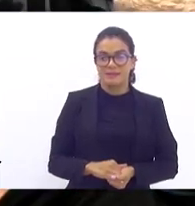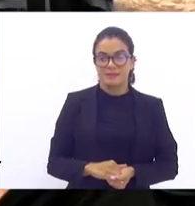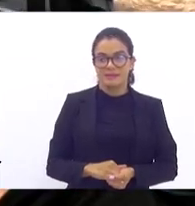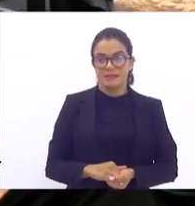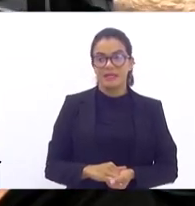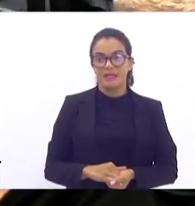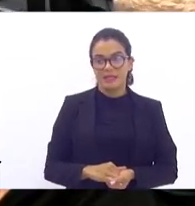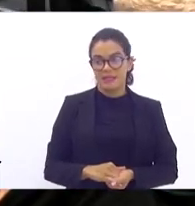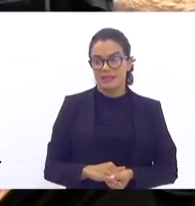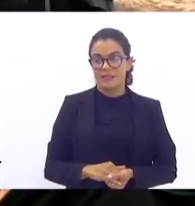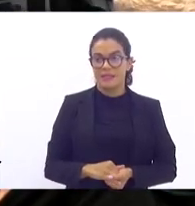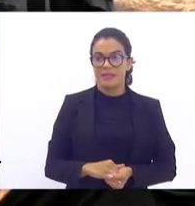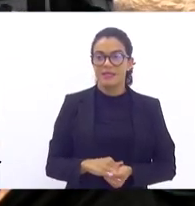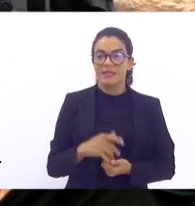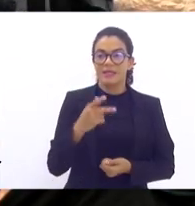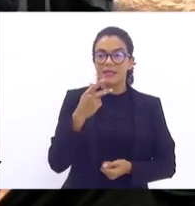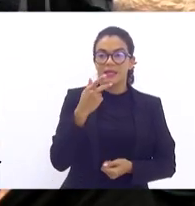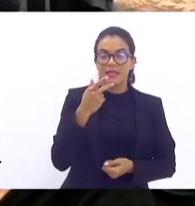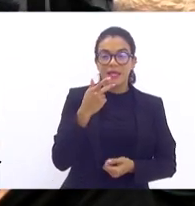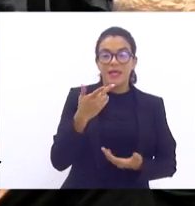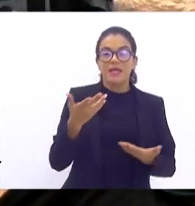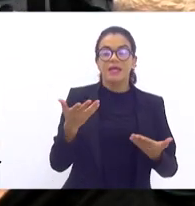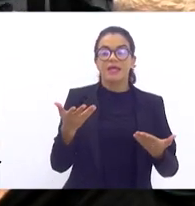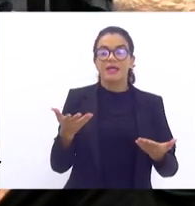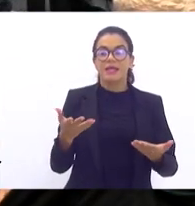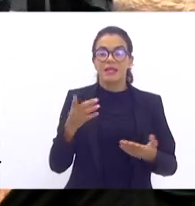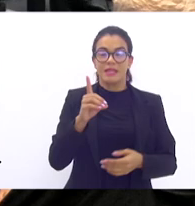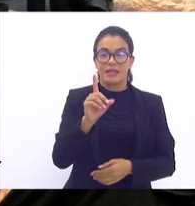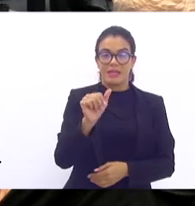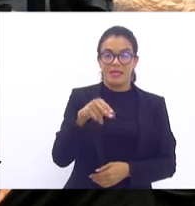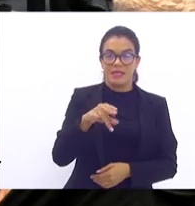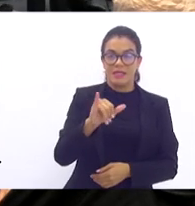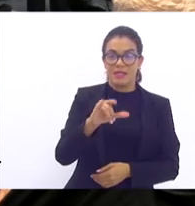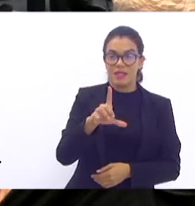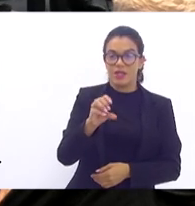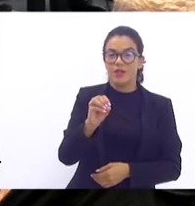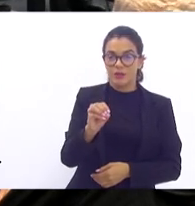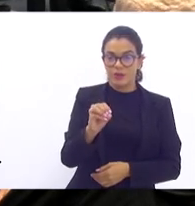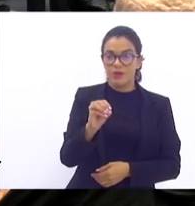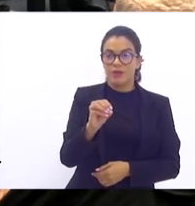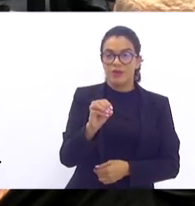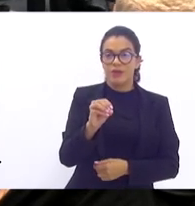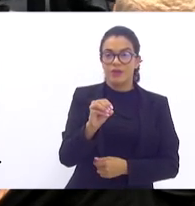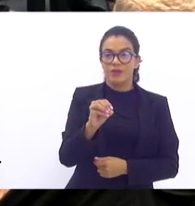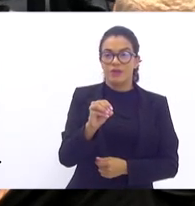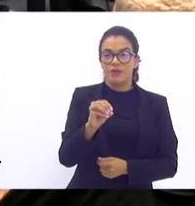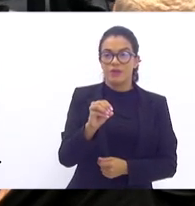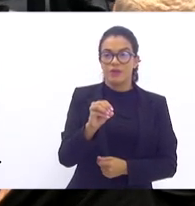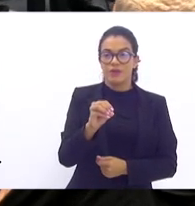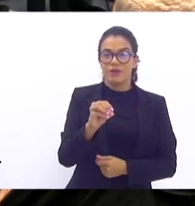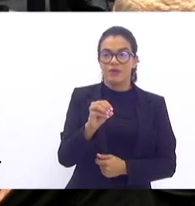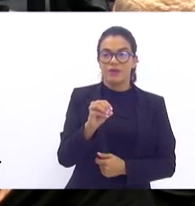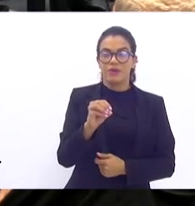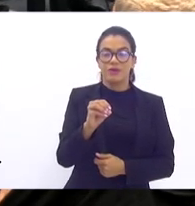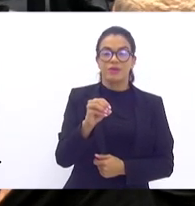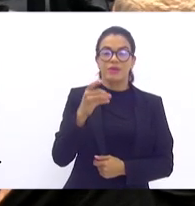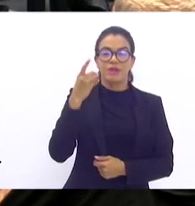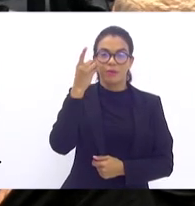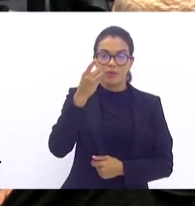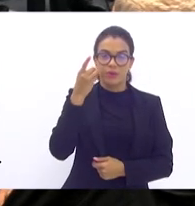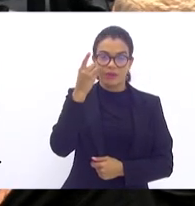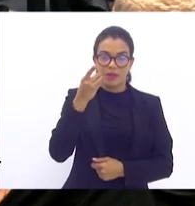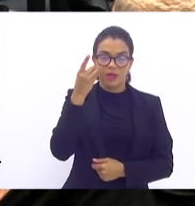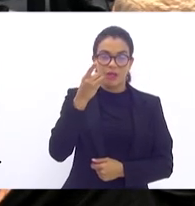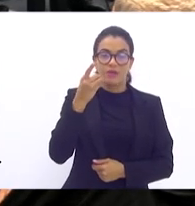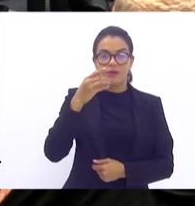mas importantes informações que nos traz o deputado Danilo fortes vou passar a palavra para o nosso querido deputado federal